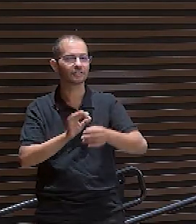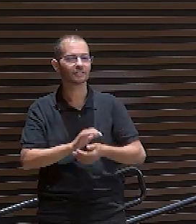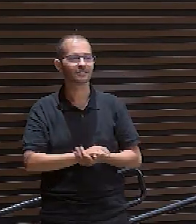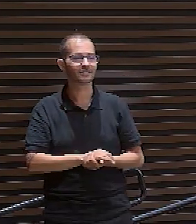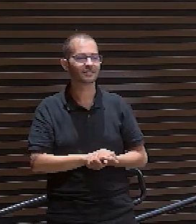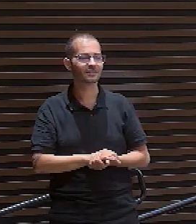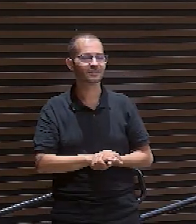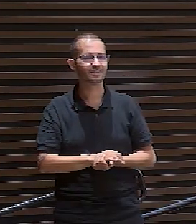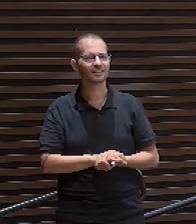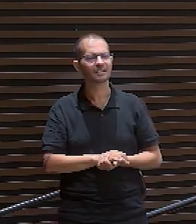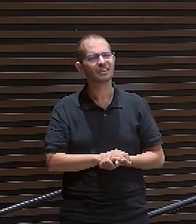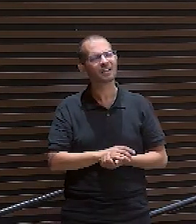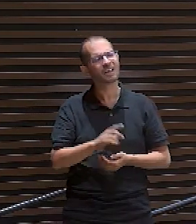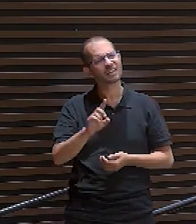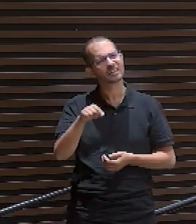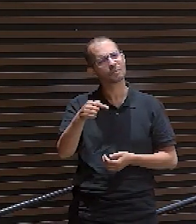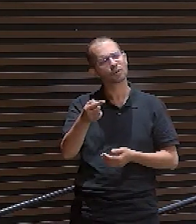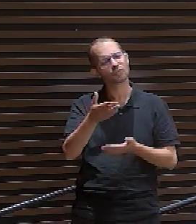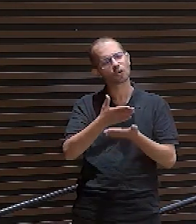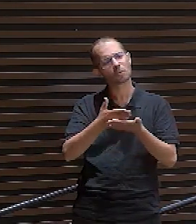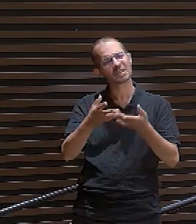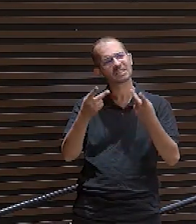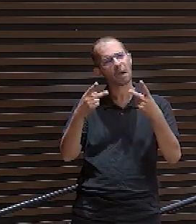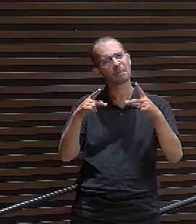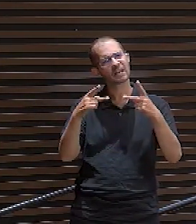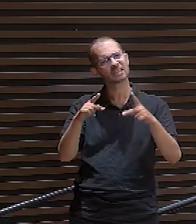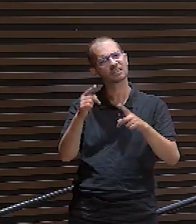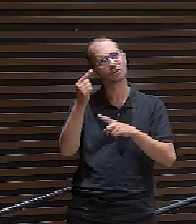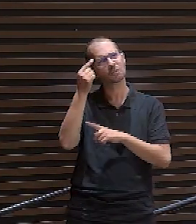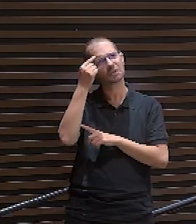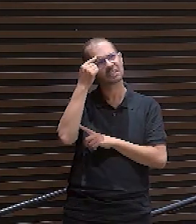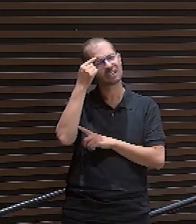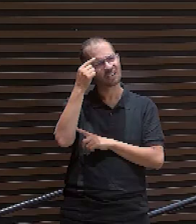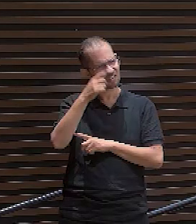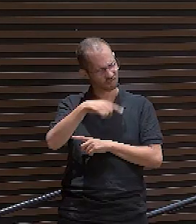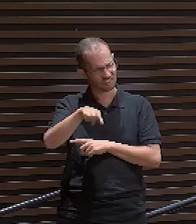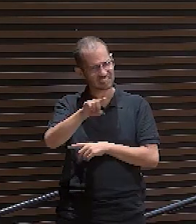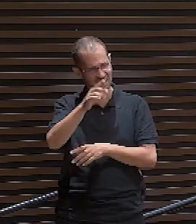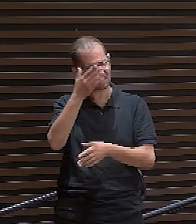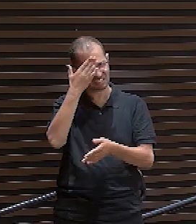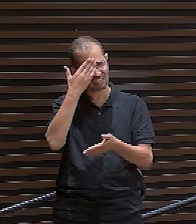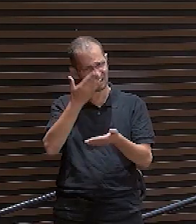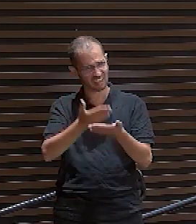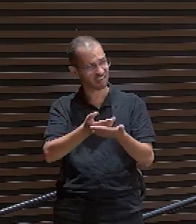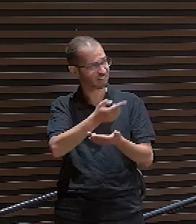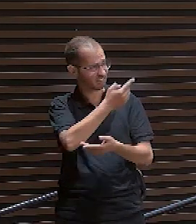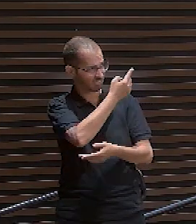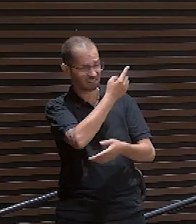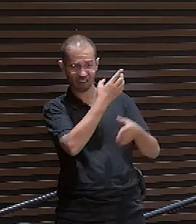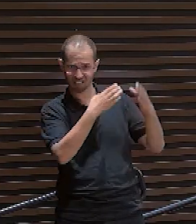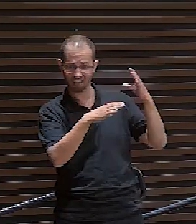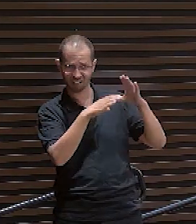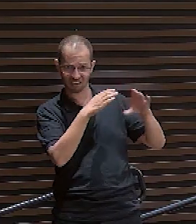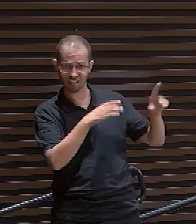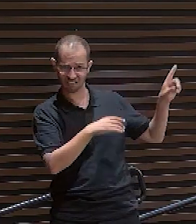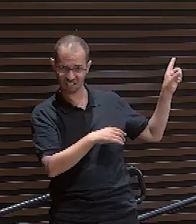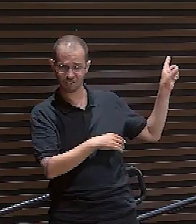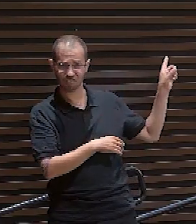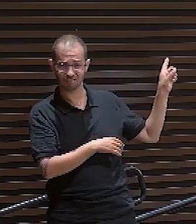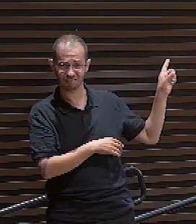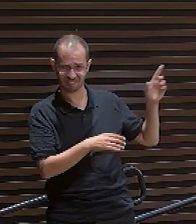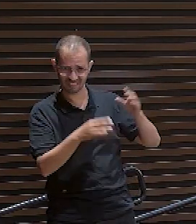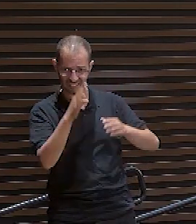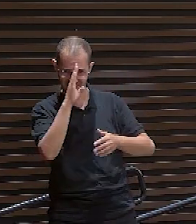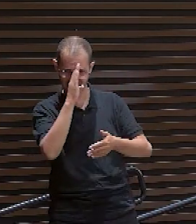Aí depois eu fui começar a pregação e eu disse: os irmãos creem nisso aqui que esse moço cantou? Que